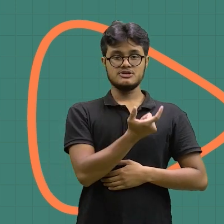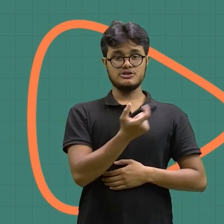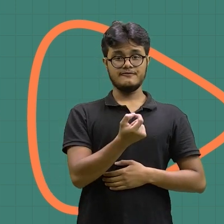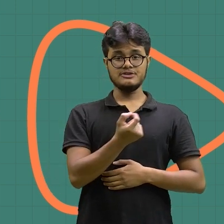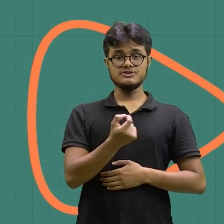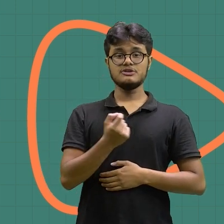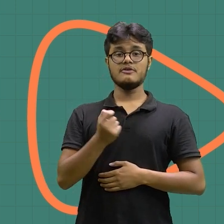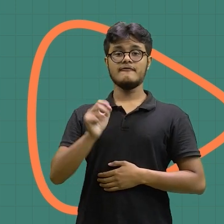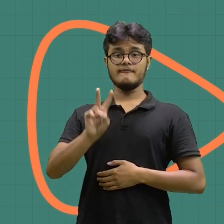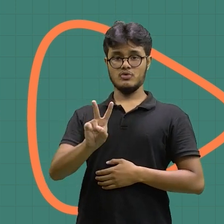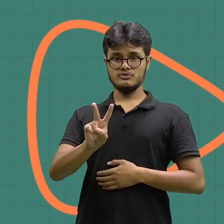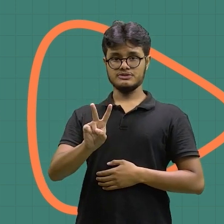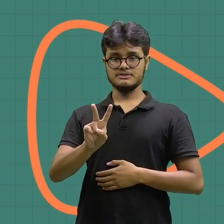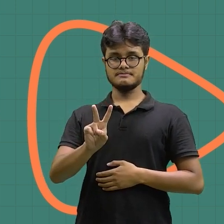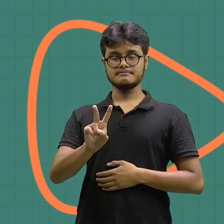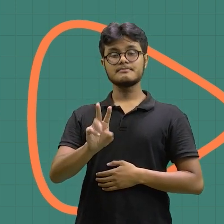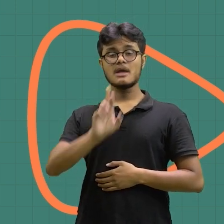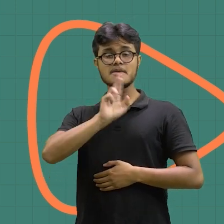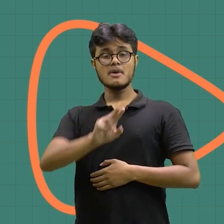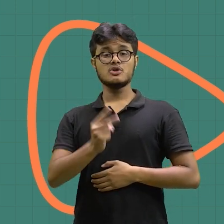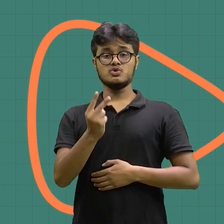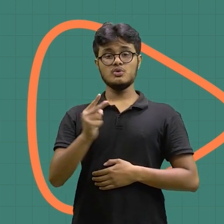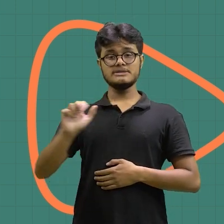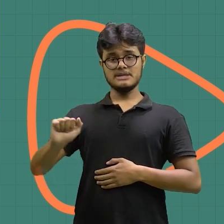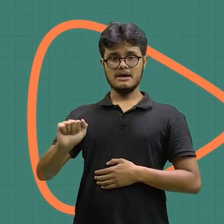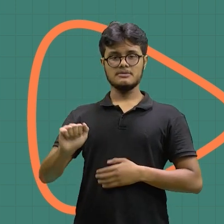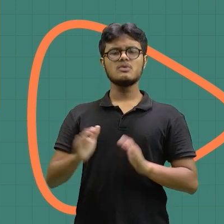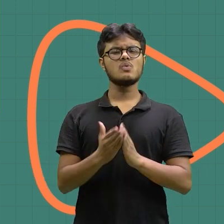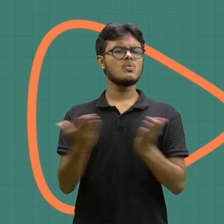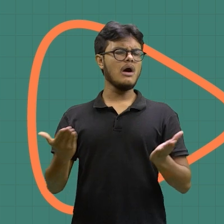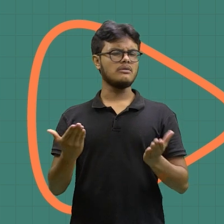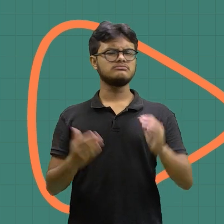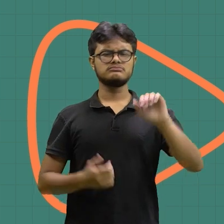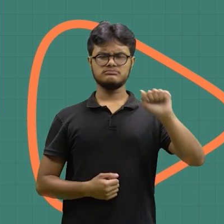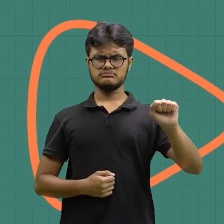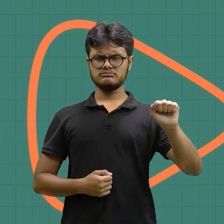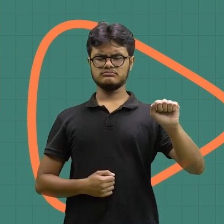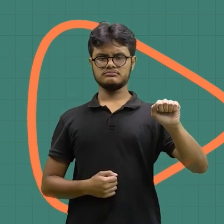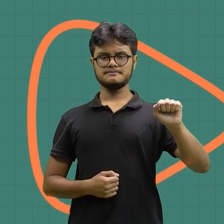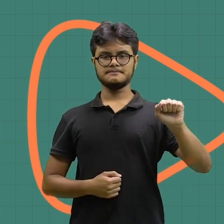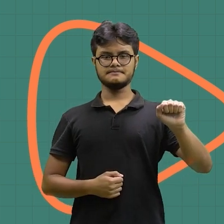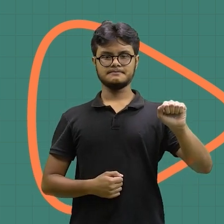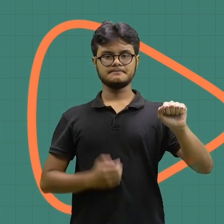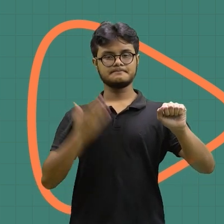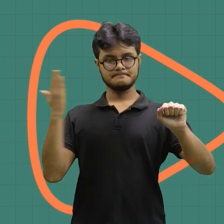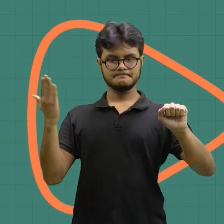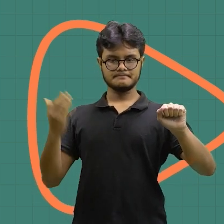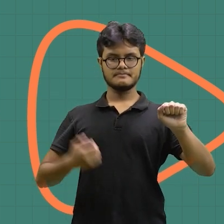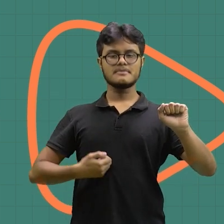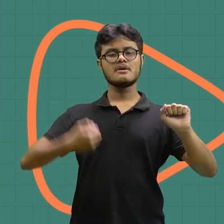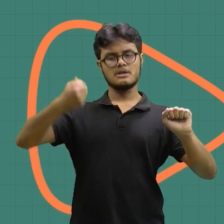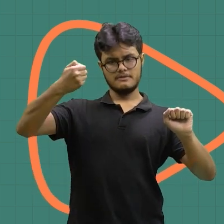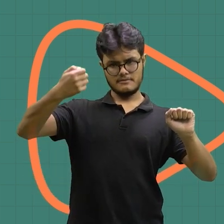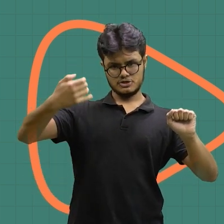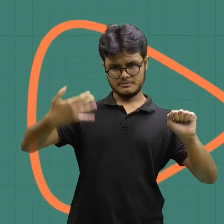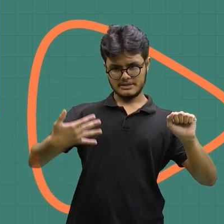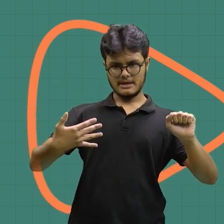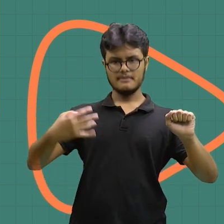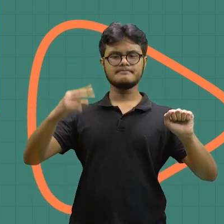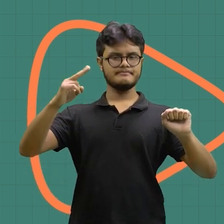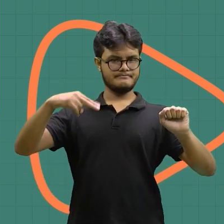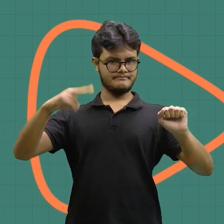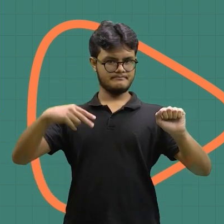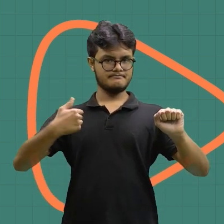Sabendo disso, conclui-se que o gerador é, letra A, ideal e sua resistência interna vale 0 ohms. Letra B, ideal e